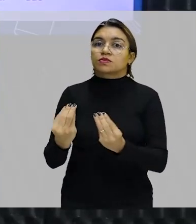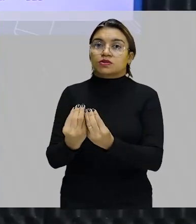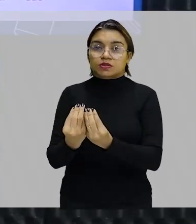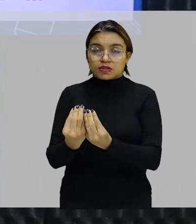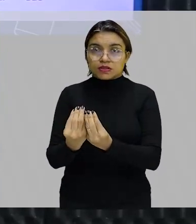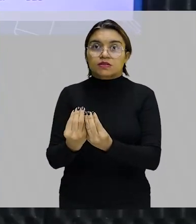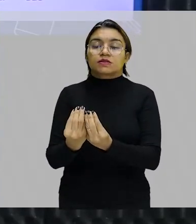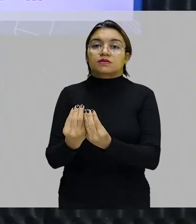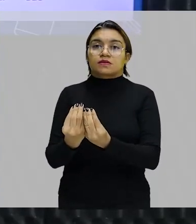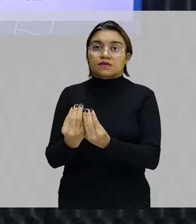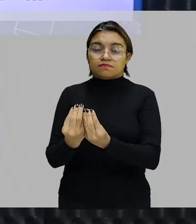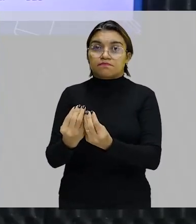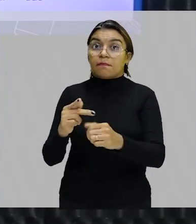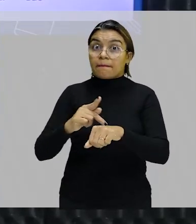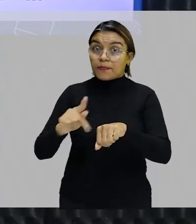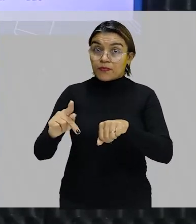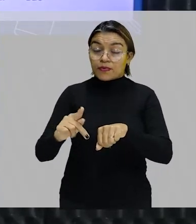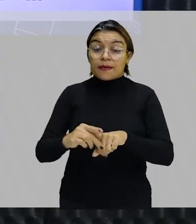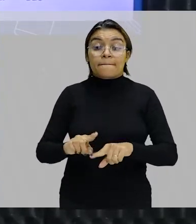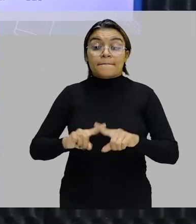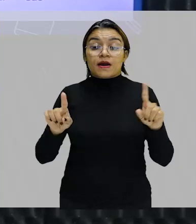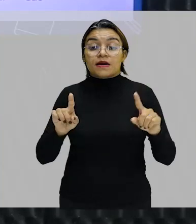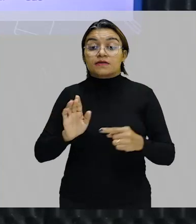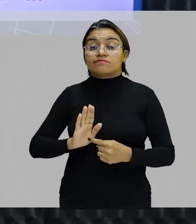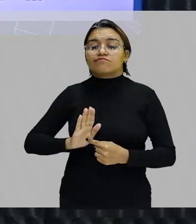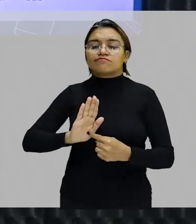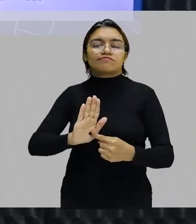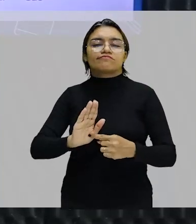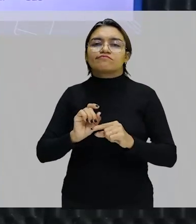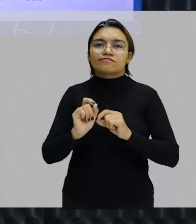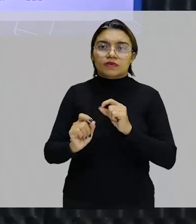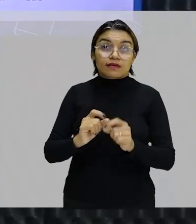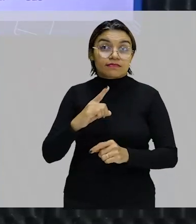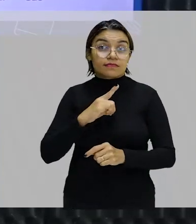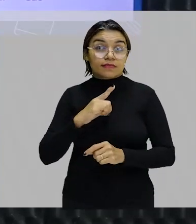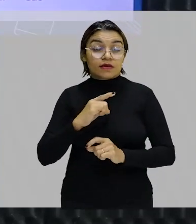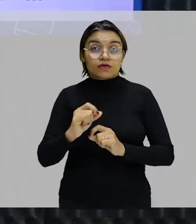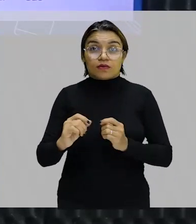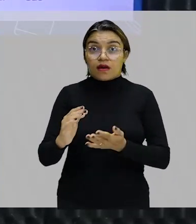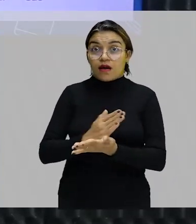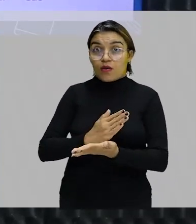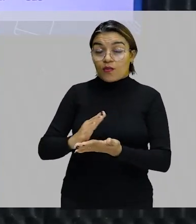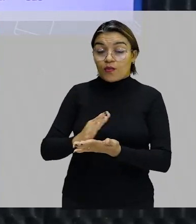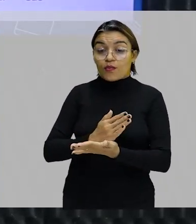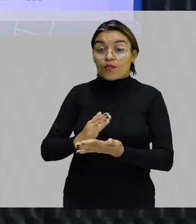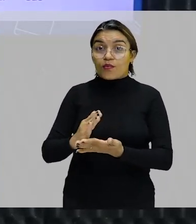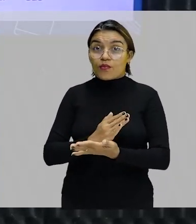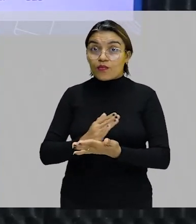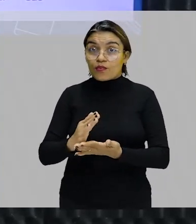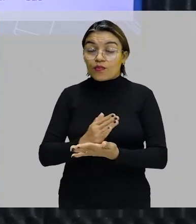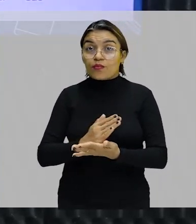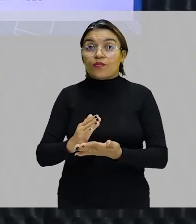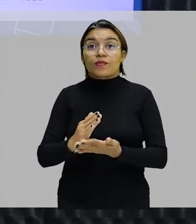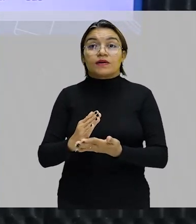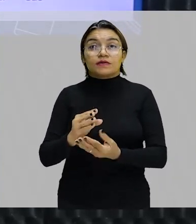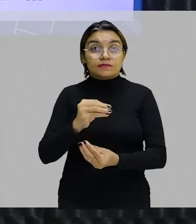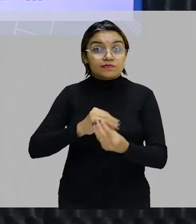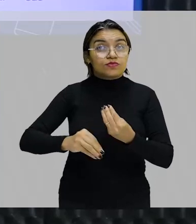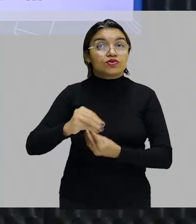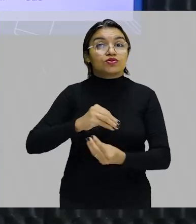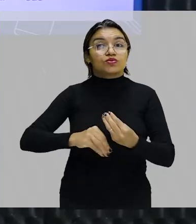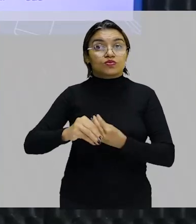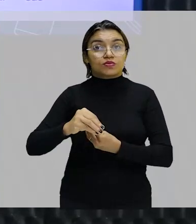substância principal. Só que nós vamos apresentar, né, nós vamos ter algumas impurezas, né? Alguma